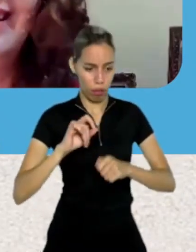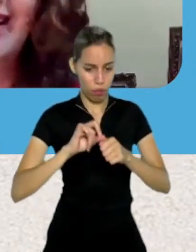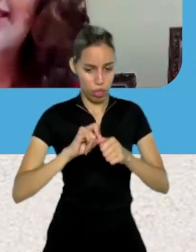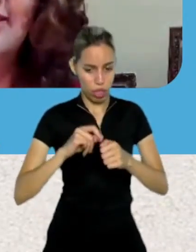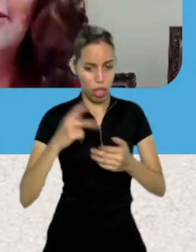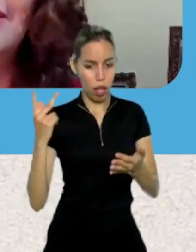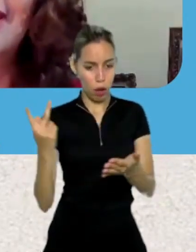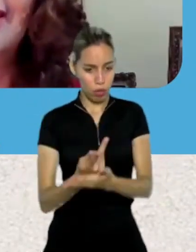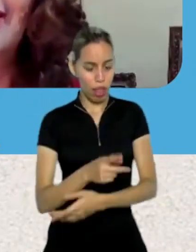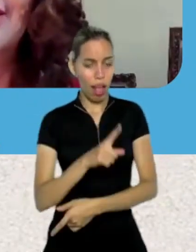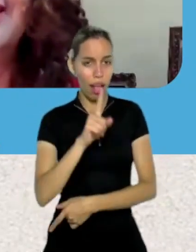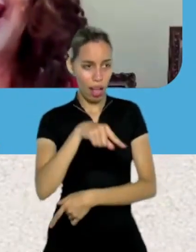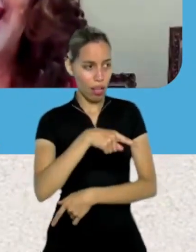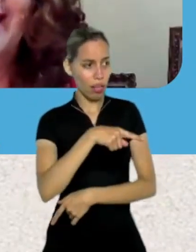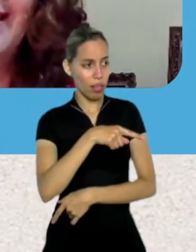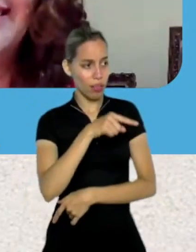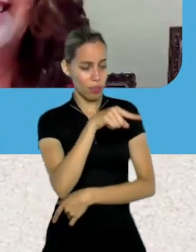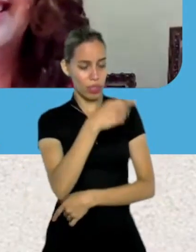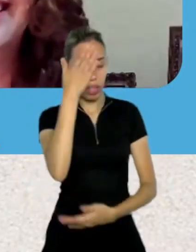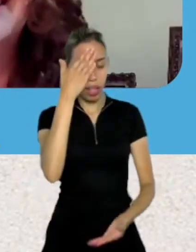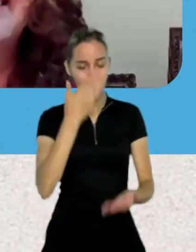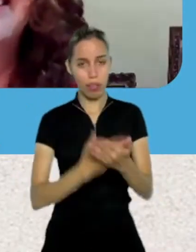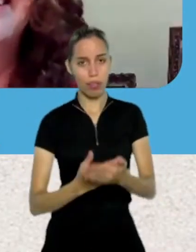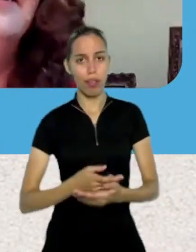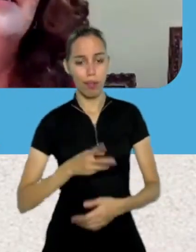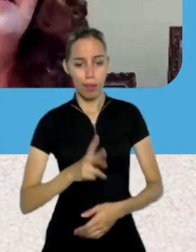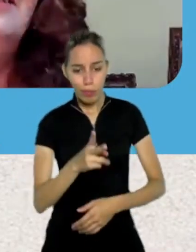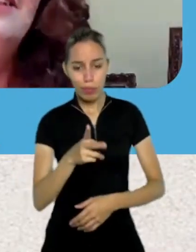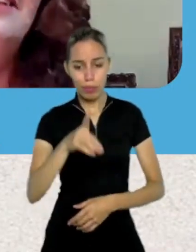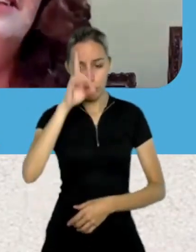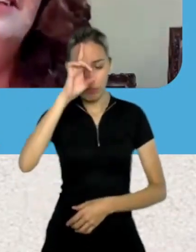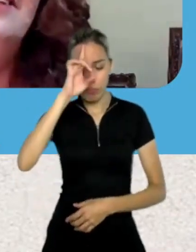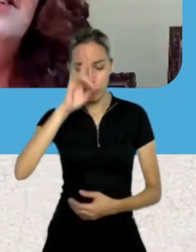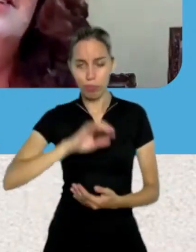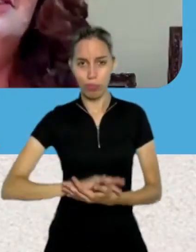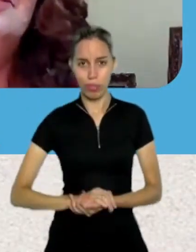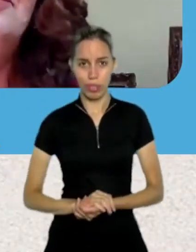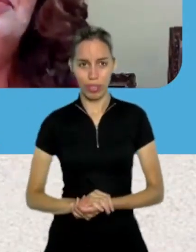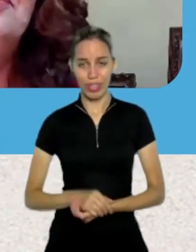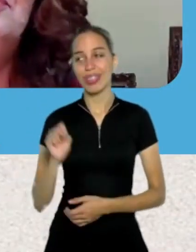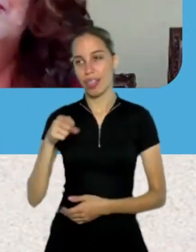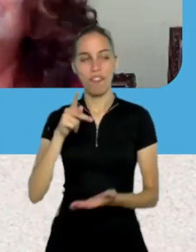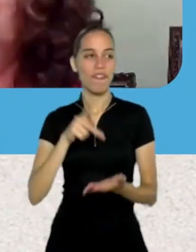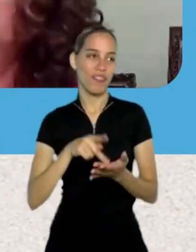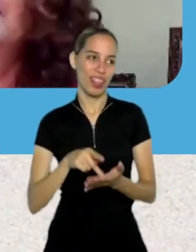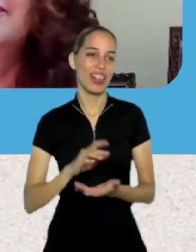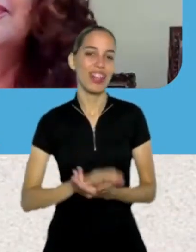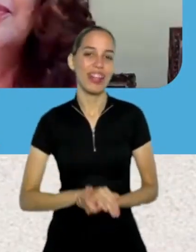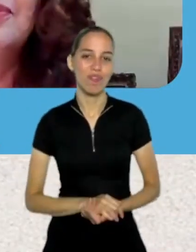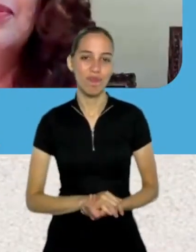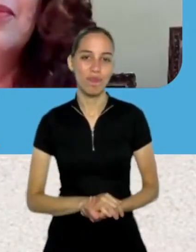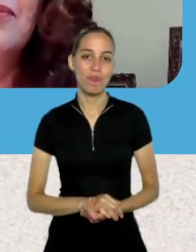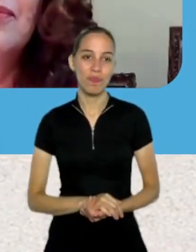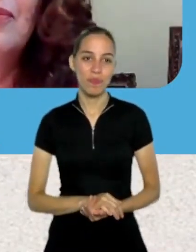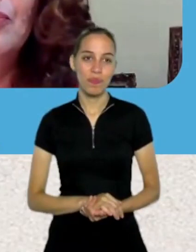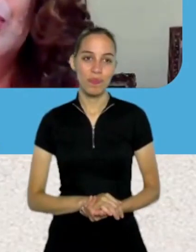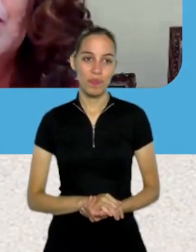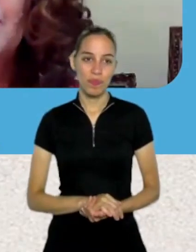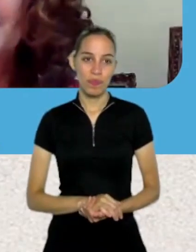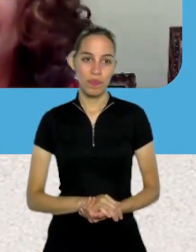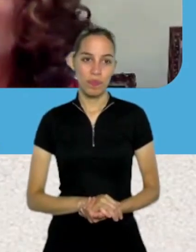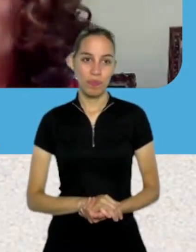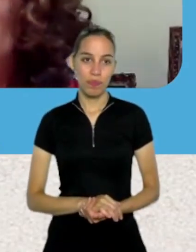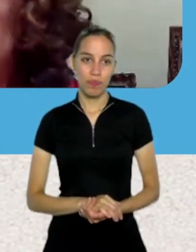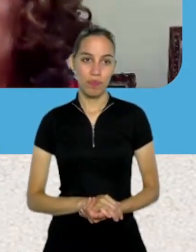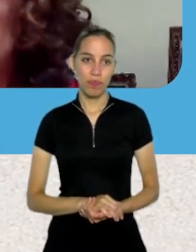acontecer é você acreditar e seguir, né? Sim, é verdade. Agora vamos entrar um pouquinho aqui no seu livro